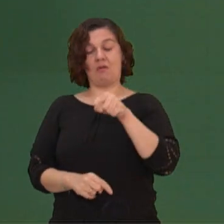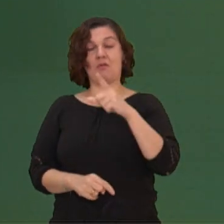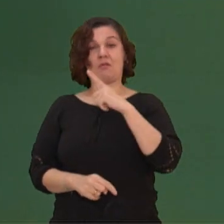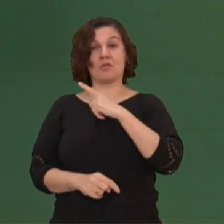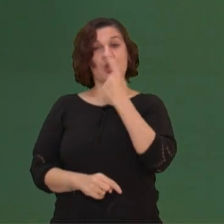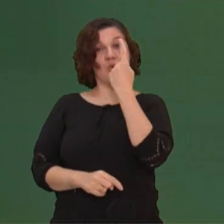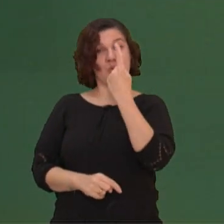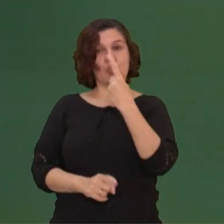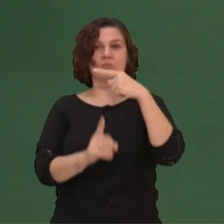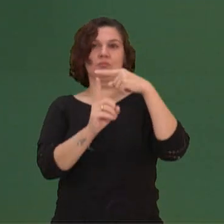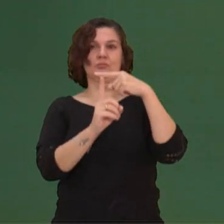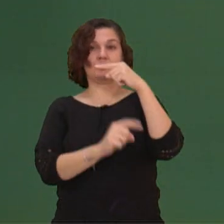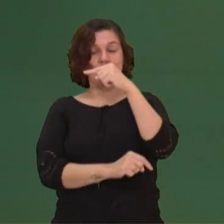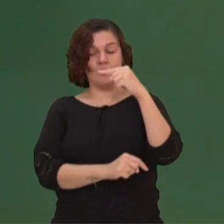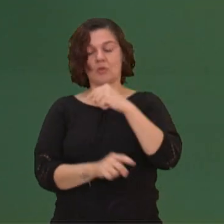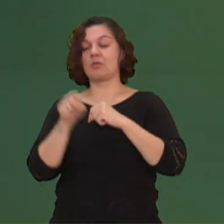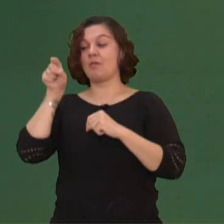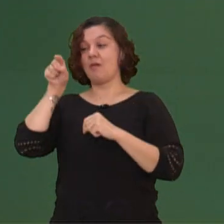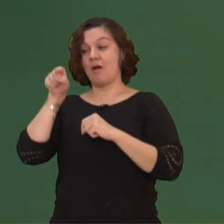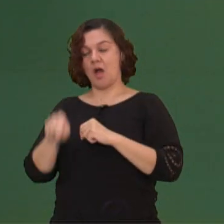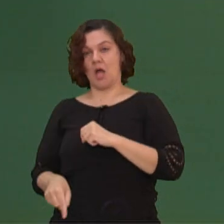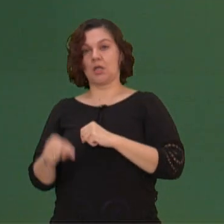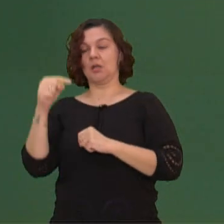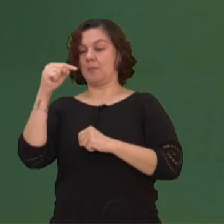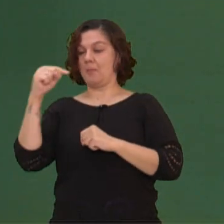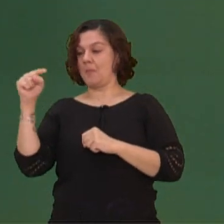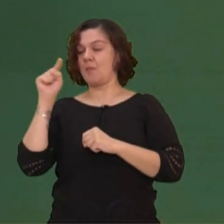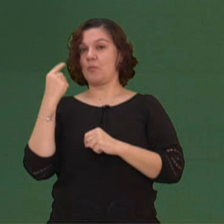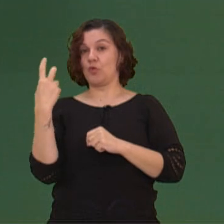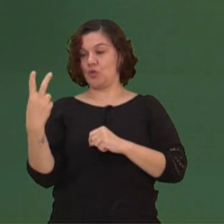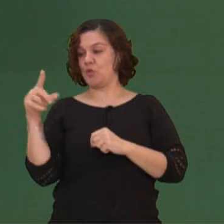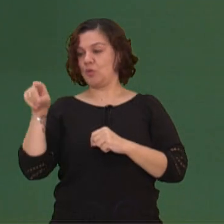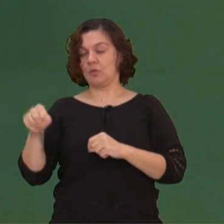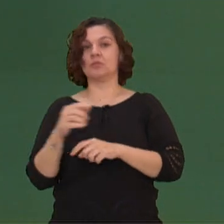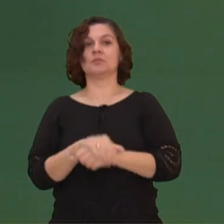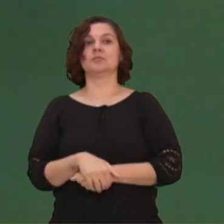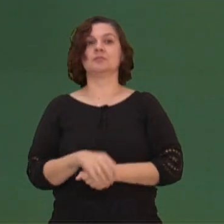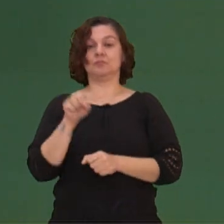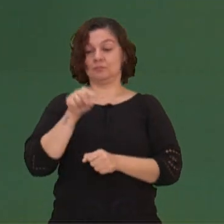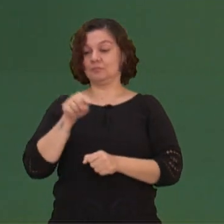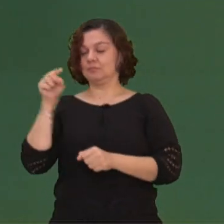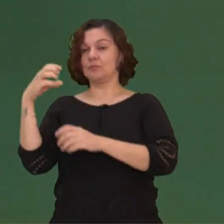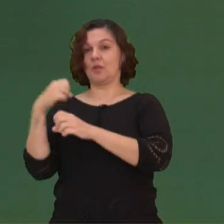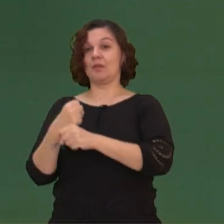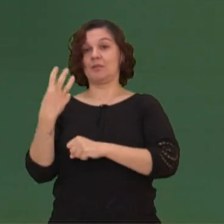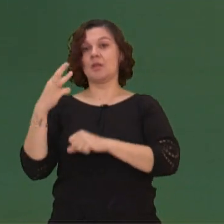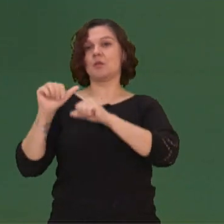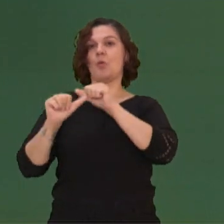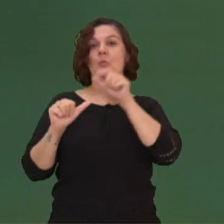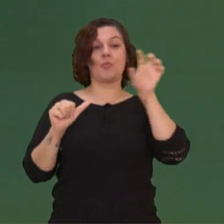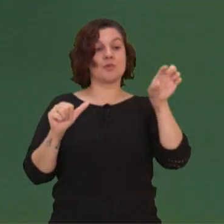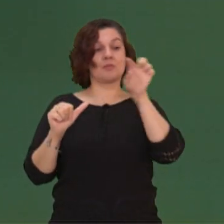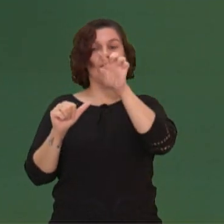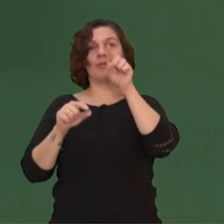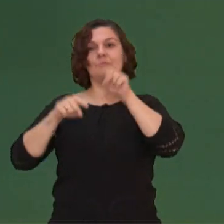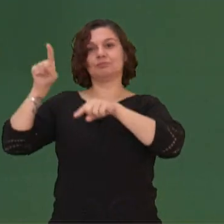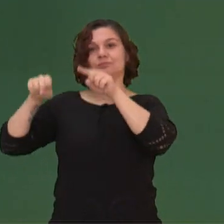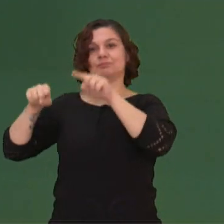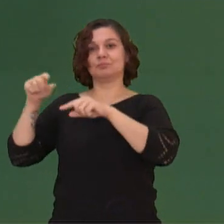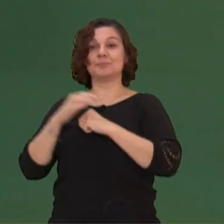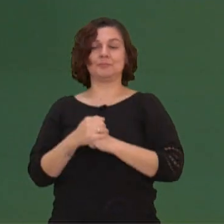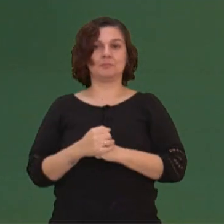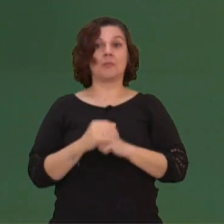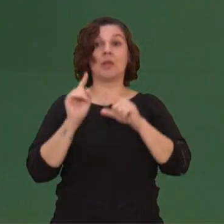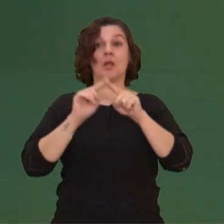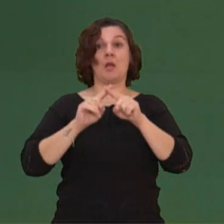1 mais 1, 2. E aqui tem 2 nêutrons, 1 mais 2, 3. Por isso que a massa variou. Combinado? Mas